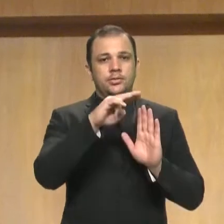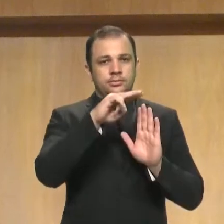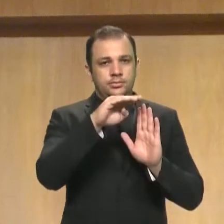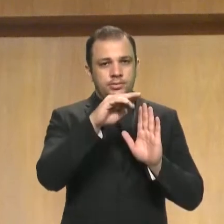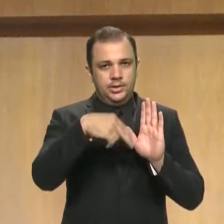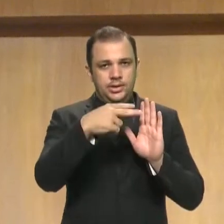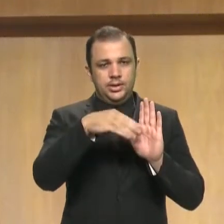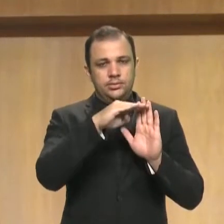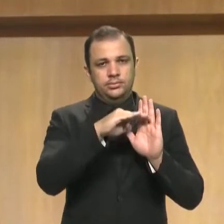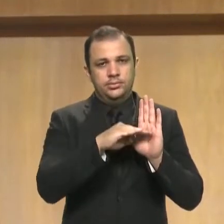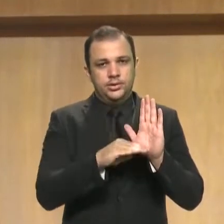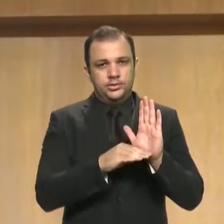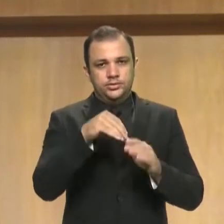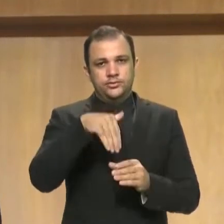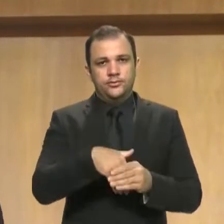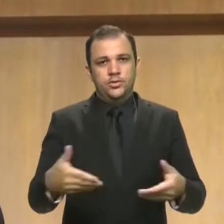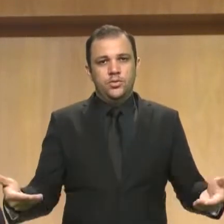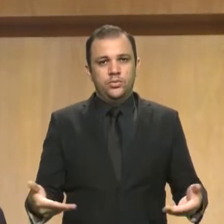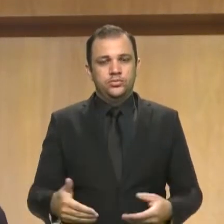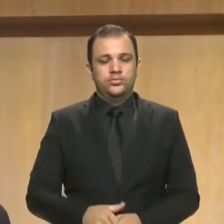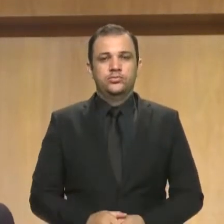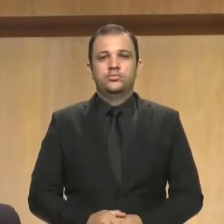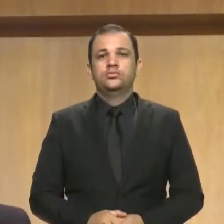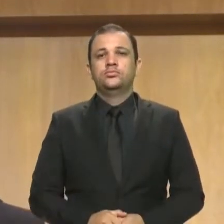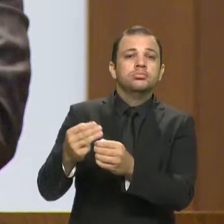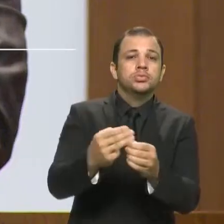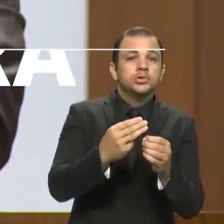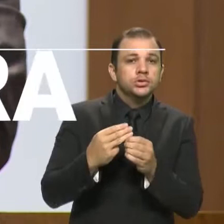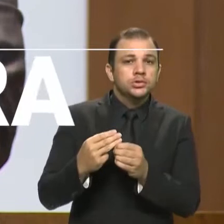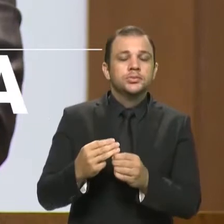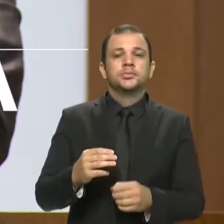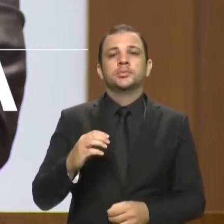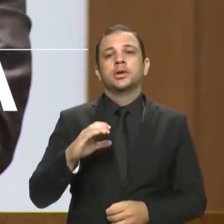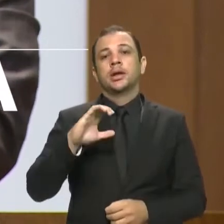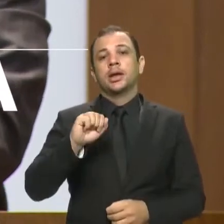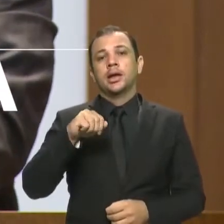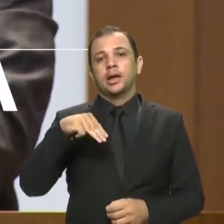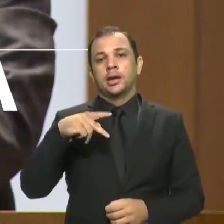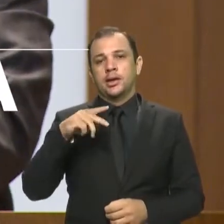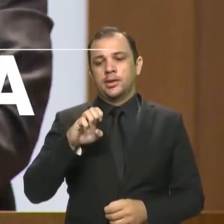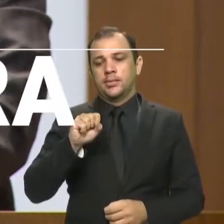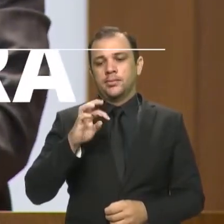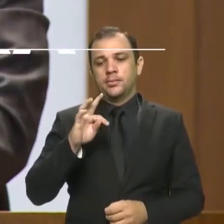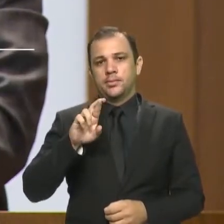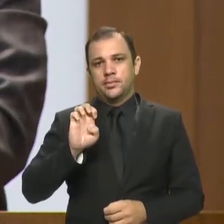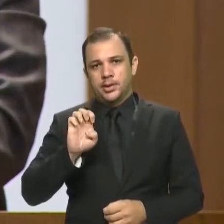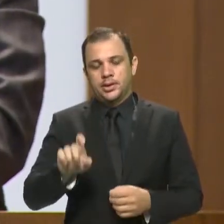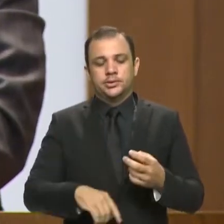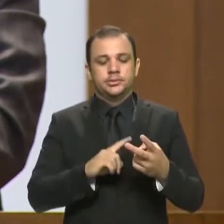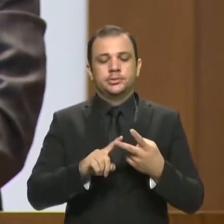a semana de sessões plenárias na Assembleia Legislativa do Estado do Maranhão na terça-feira o deputado Antônio Pereira